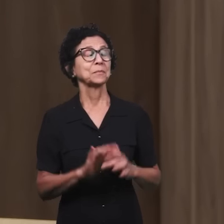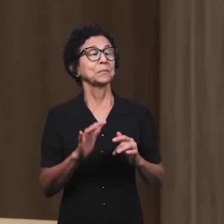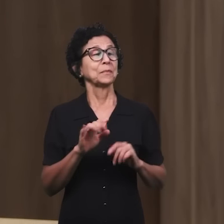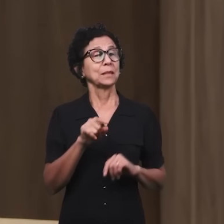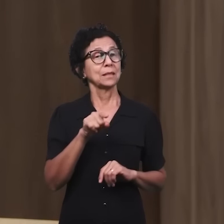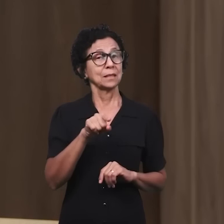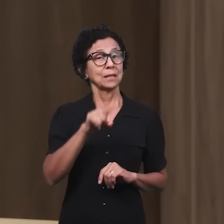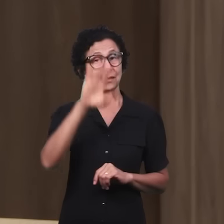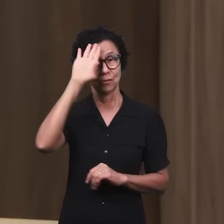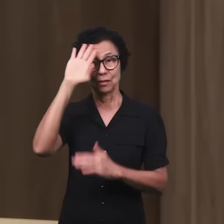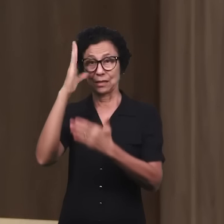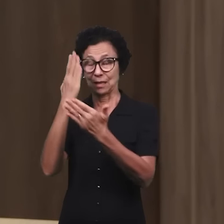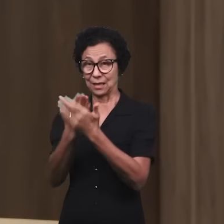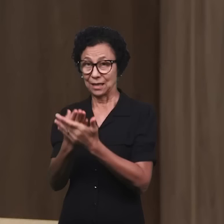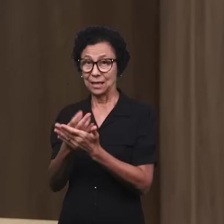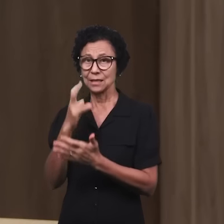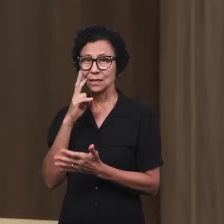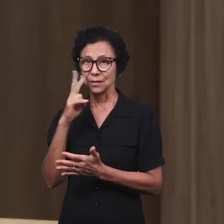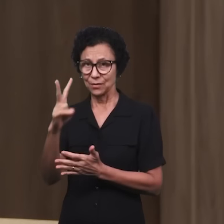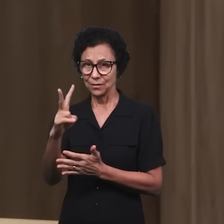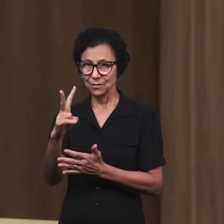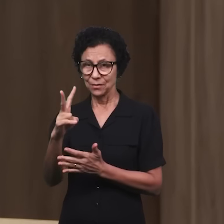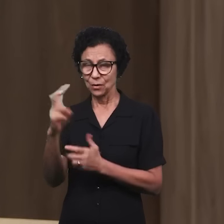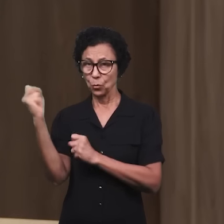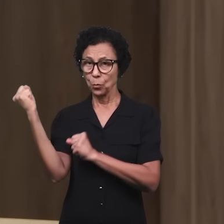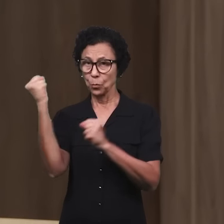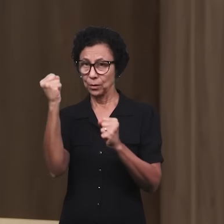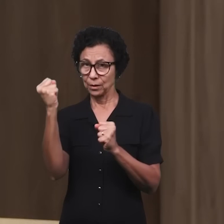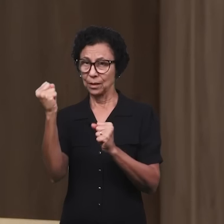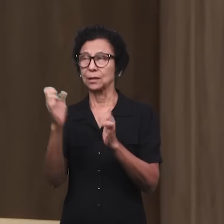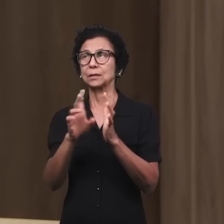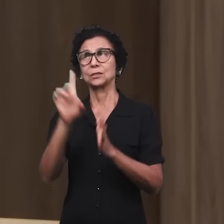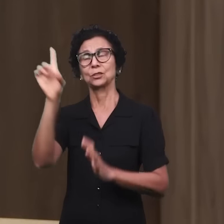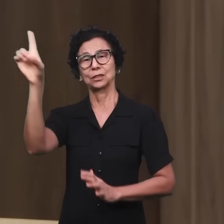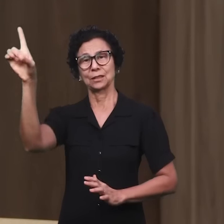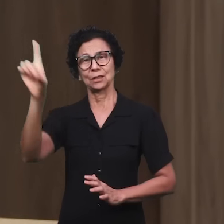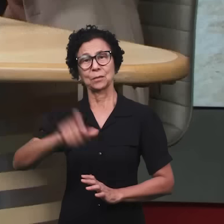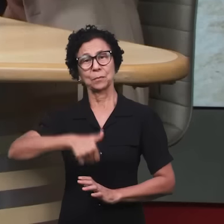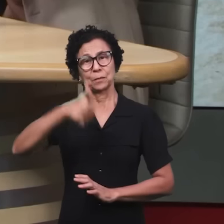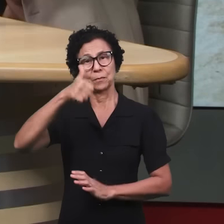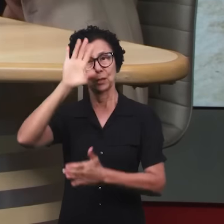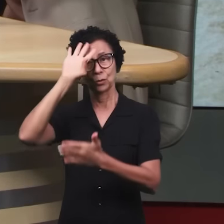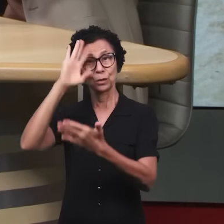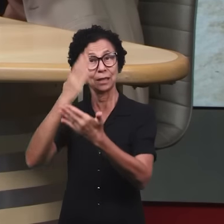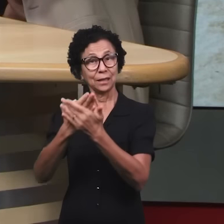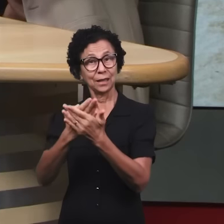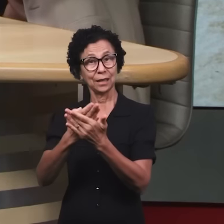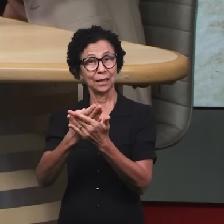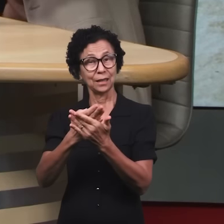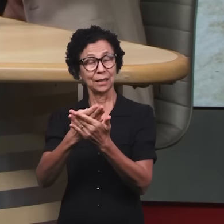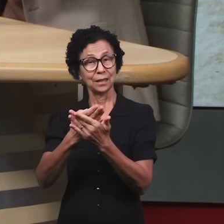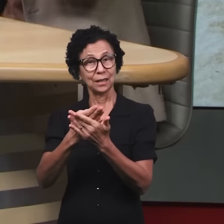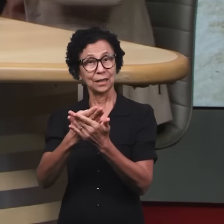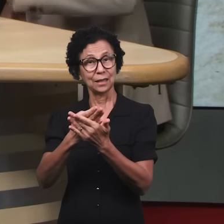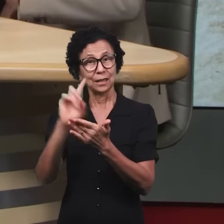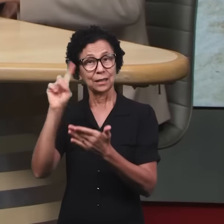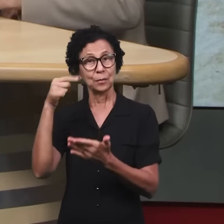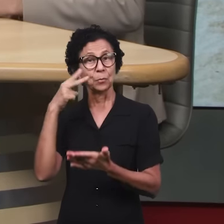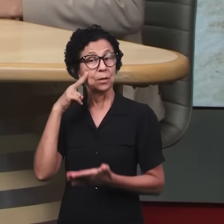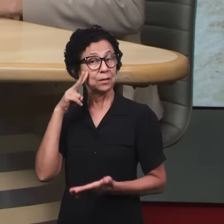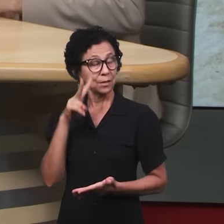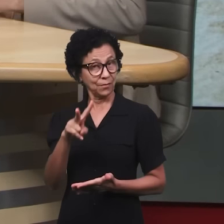Bom. verá a glória de Deus. Você crê primeiro. E Exatamente. depois que você Muito vê, bom. Os sinais seguem os que creem, né? é os que Glória a creem. Deus. Então o Senhor